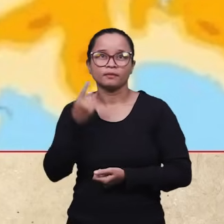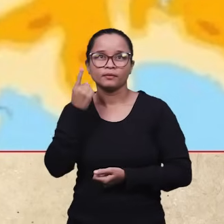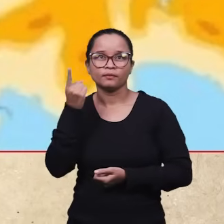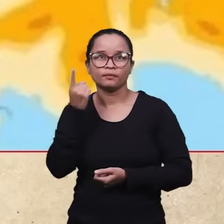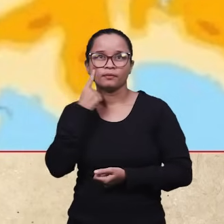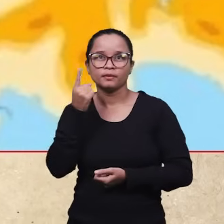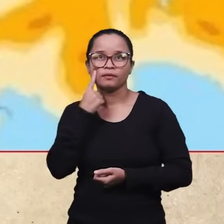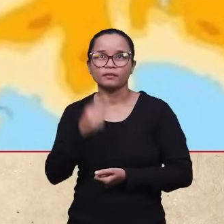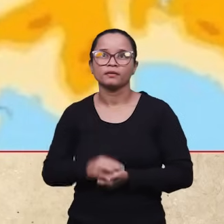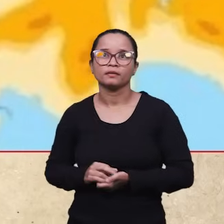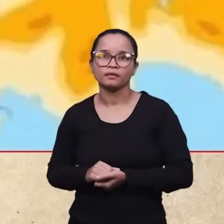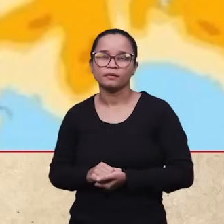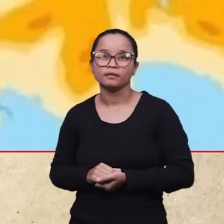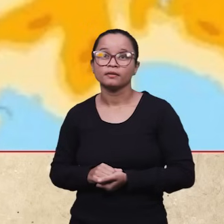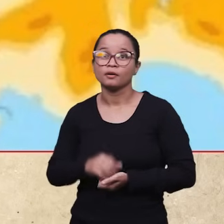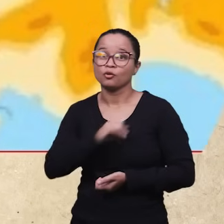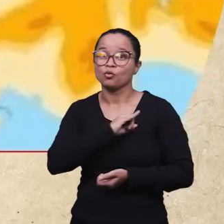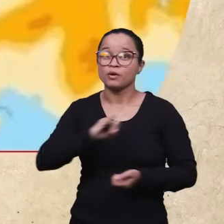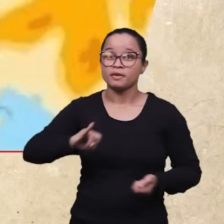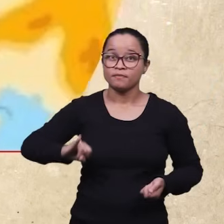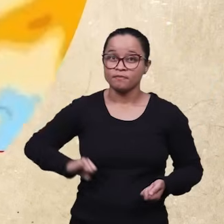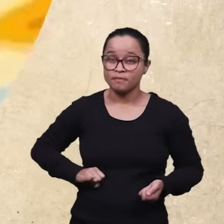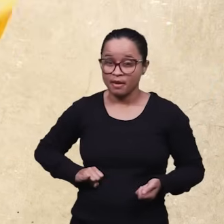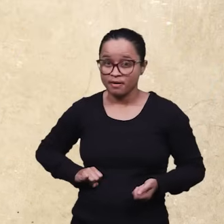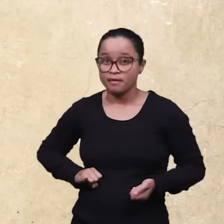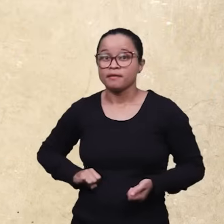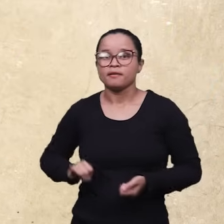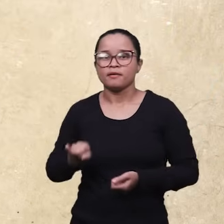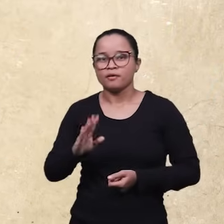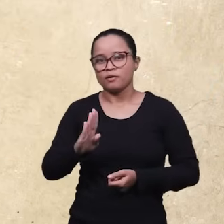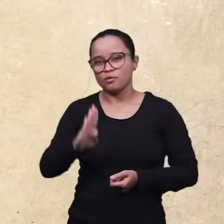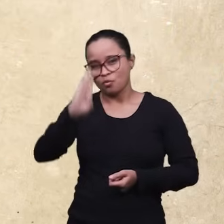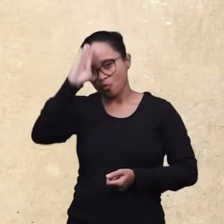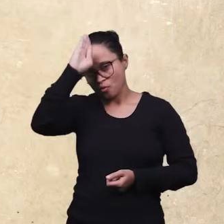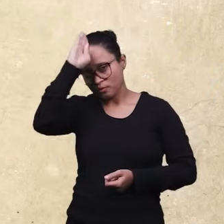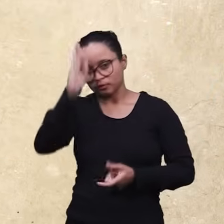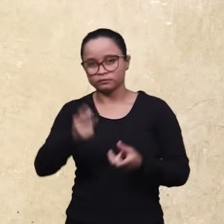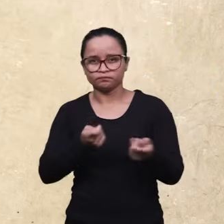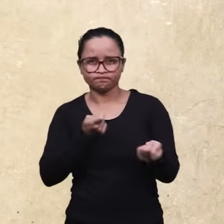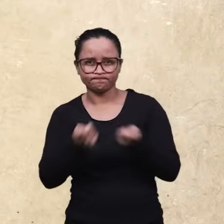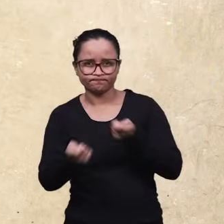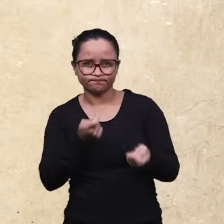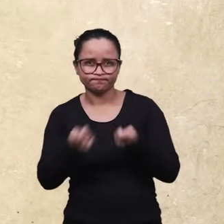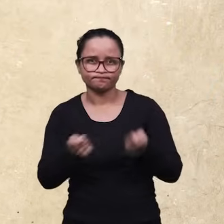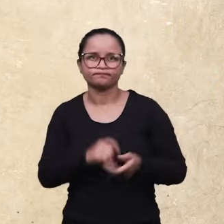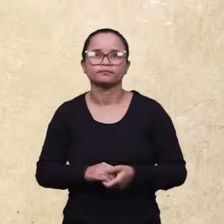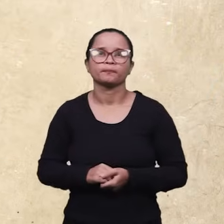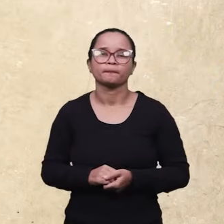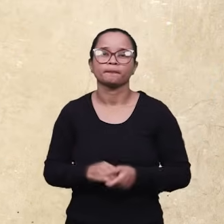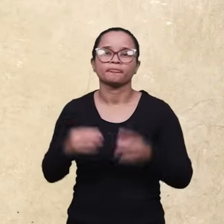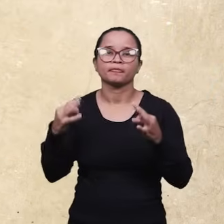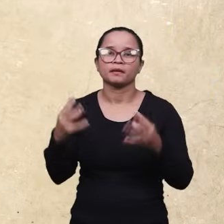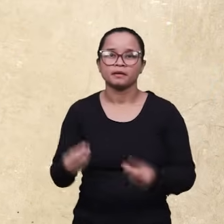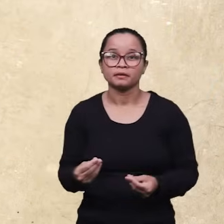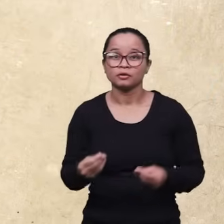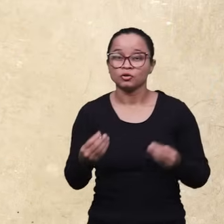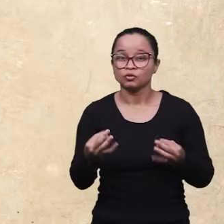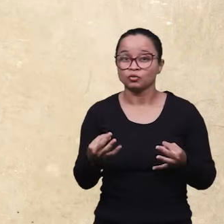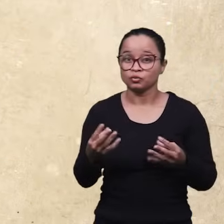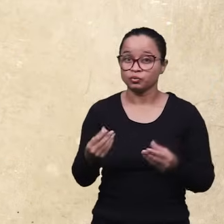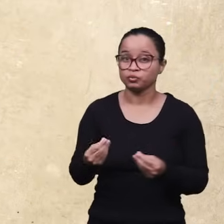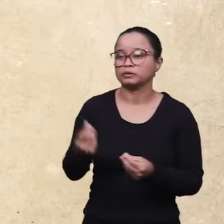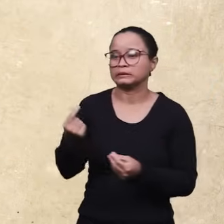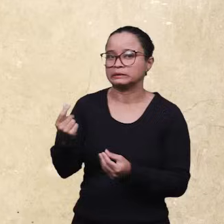usada pelo Império Romano para fazer a sua administração, para fazer recolhimento de taxas de